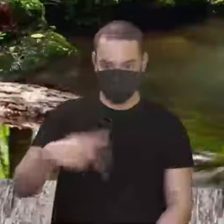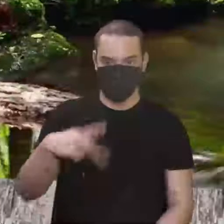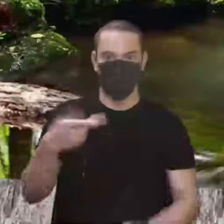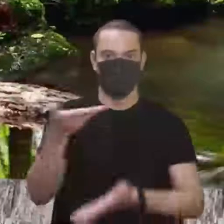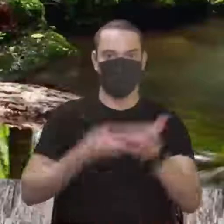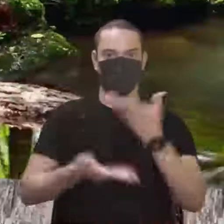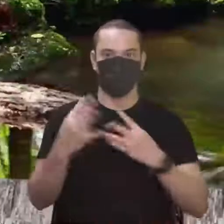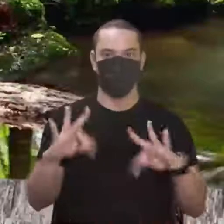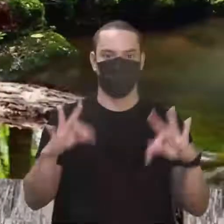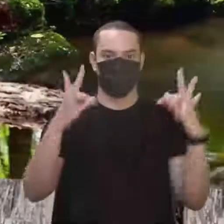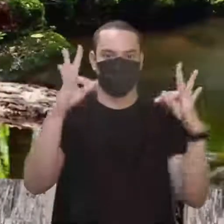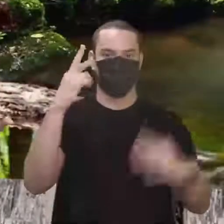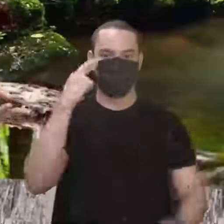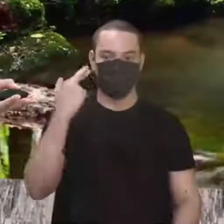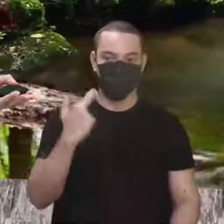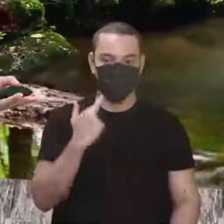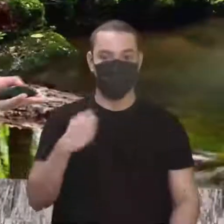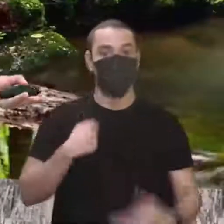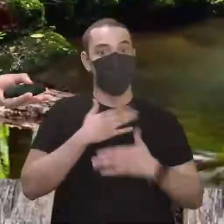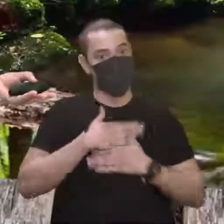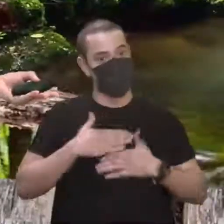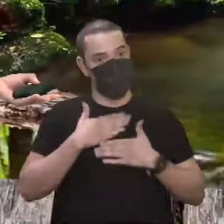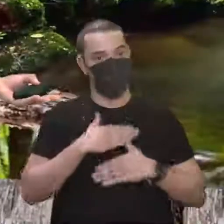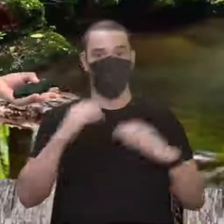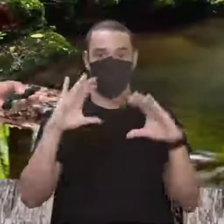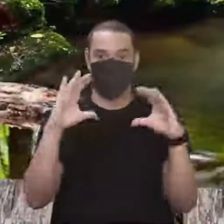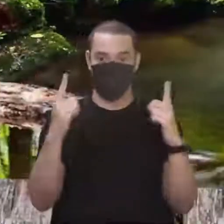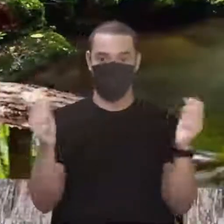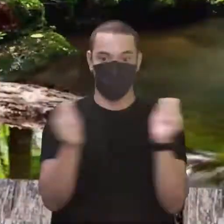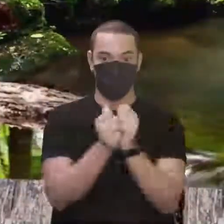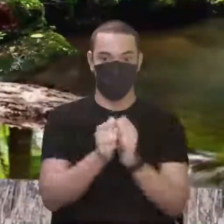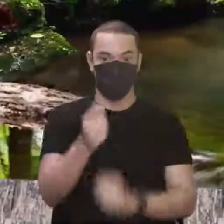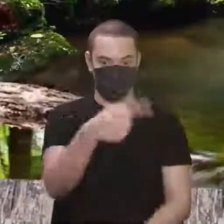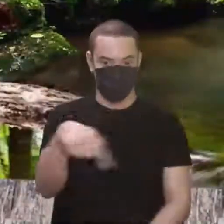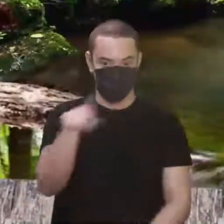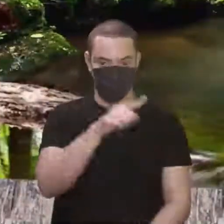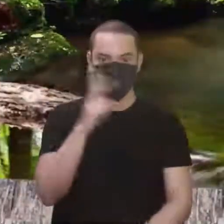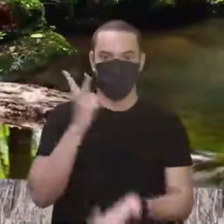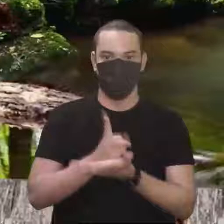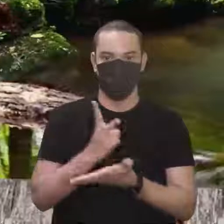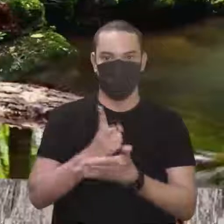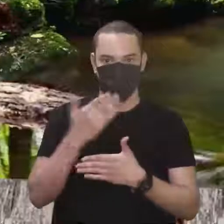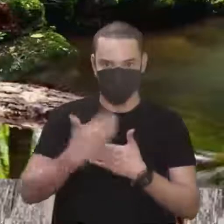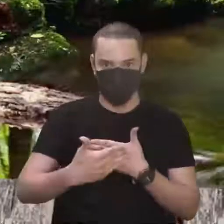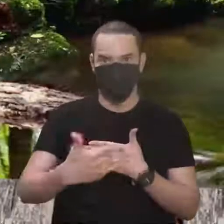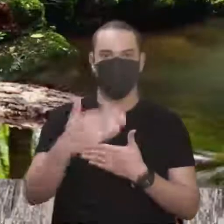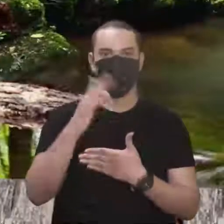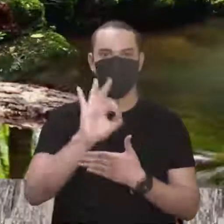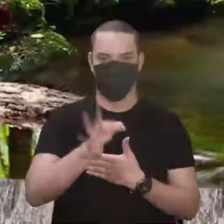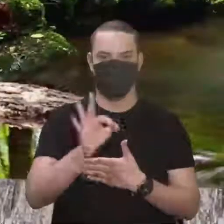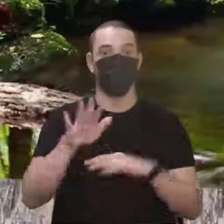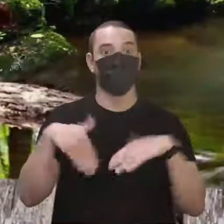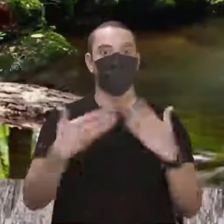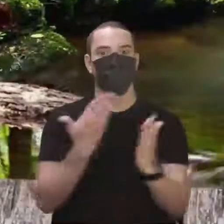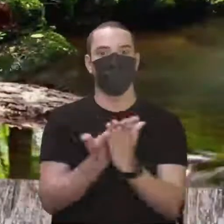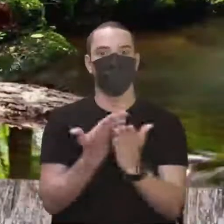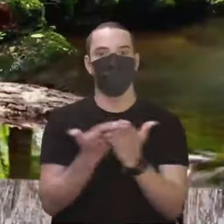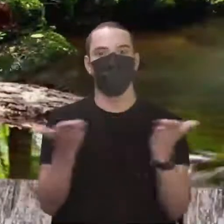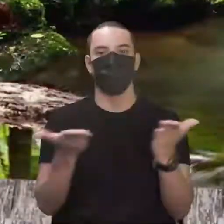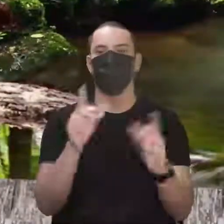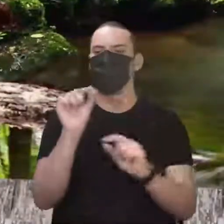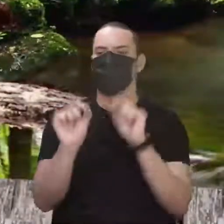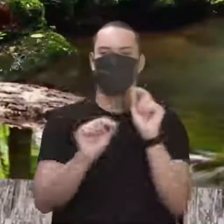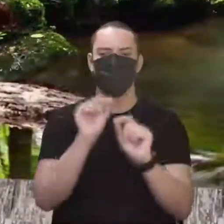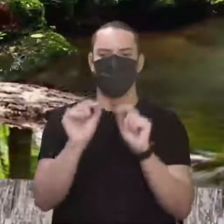Mediação Tecnológica Rondônia. E é um enorme prazer, obviamente, estar aqui com vocês sempre, tá bom? E para a aula de hoje, o que